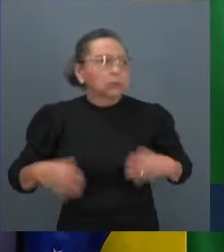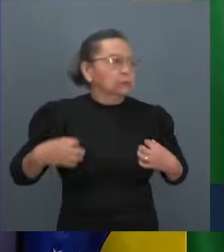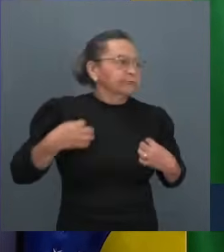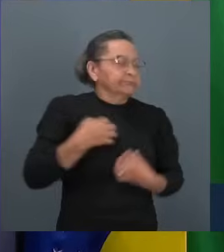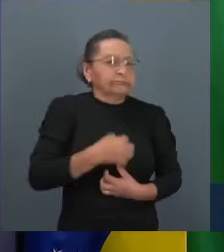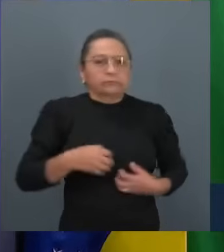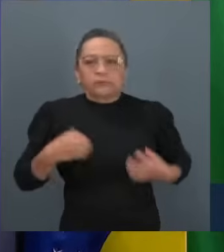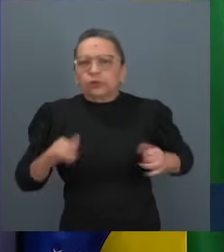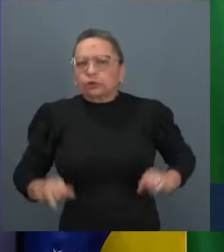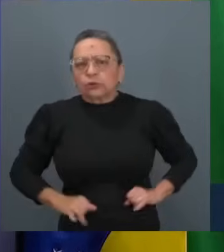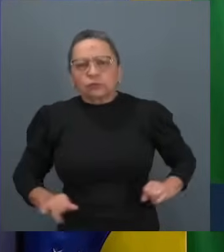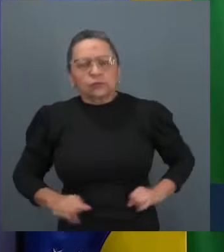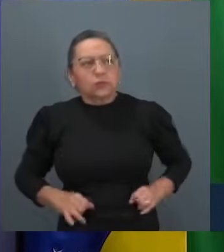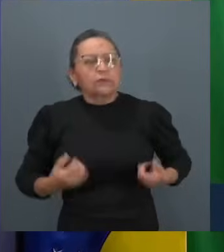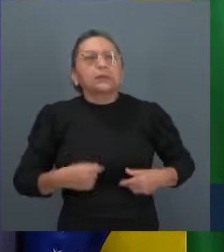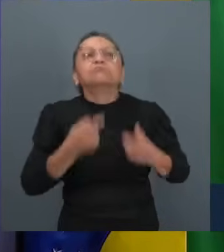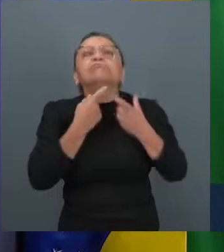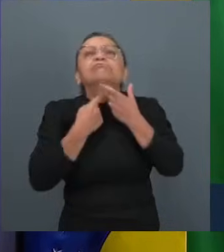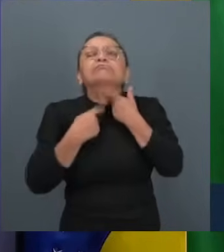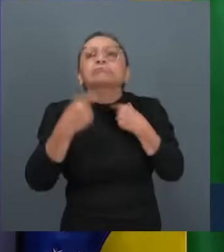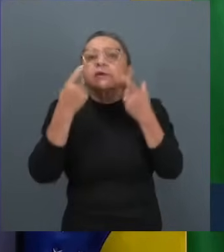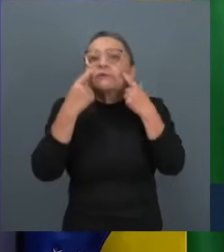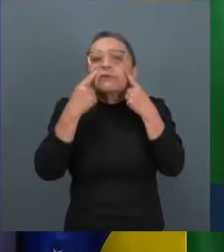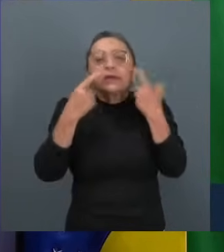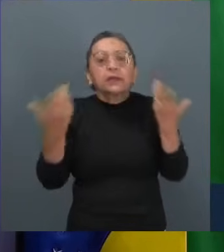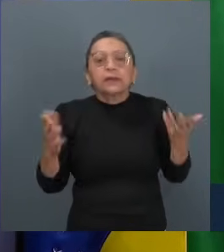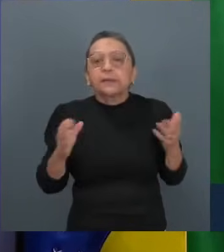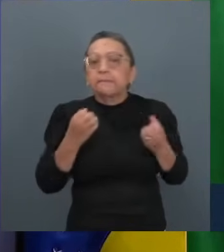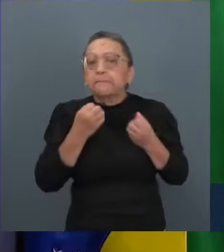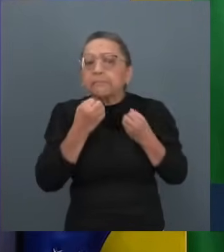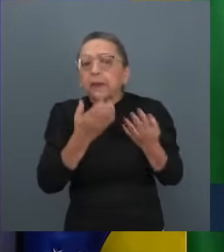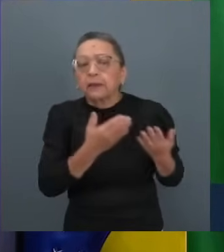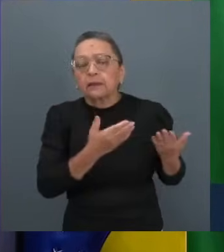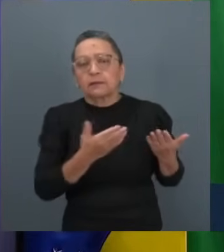do túnel, com esses